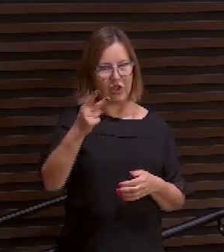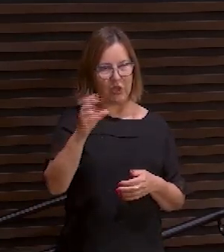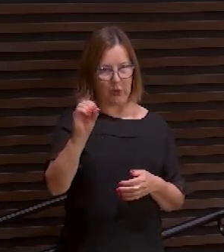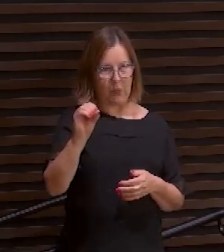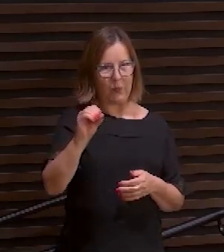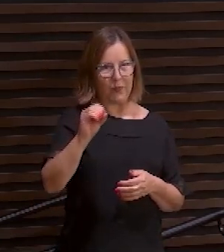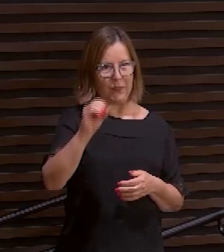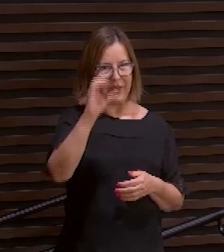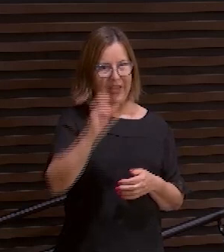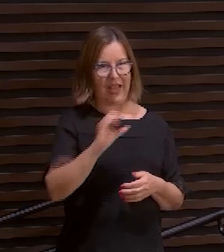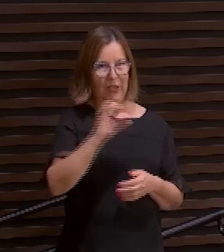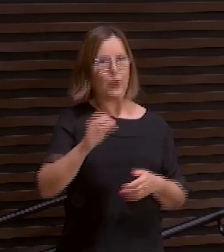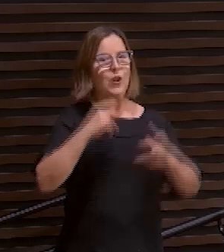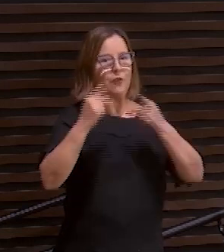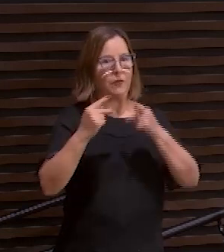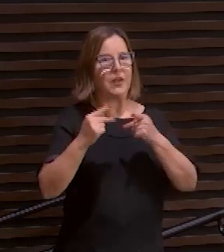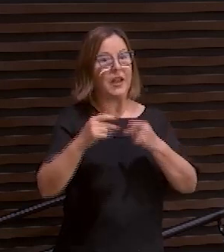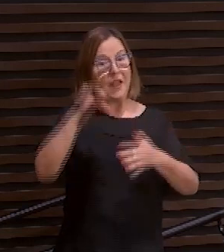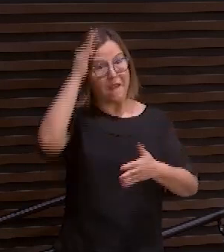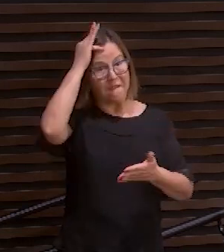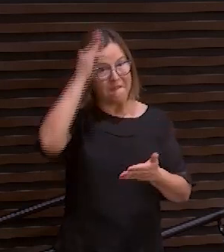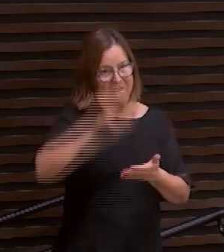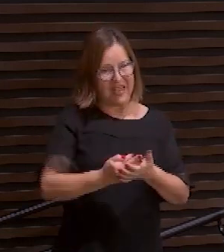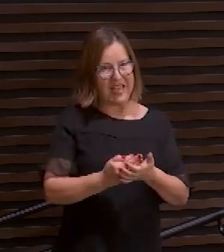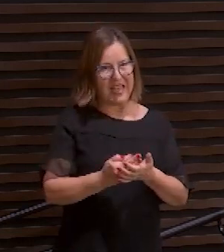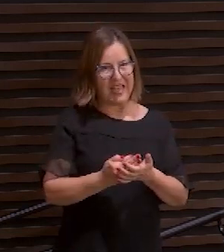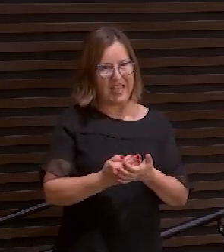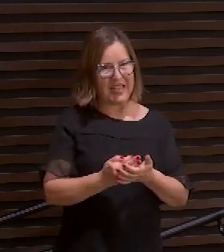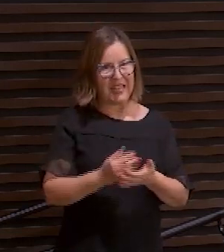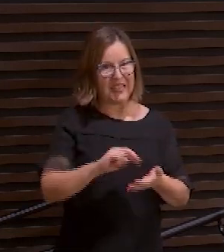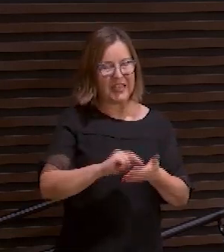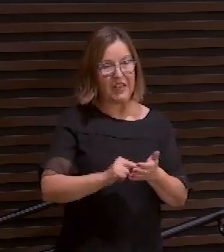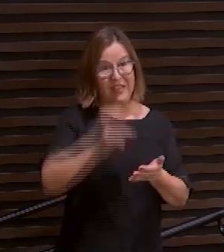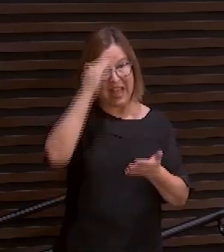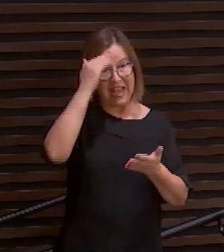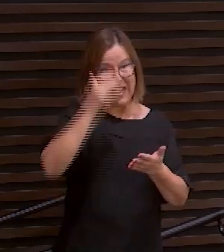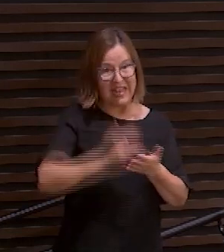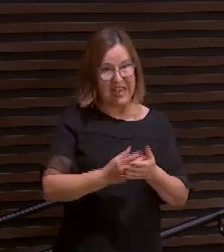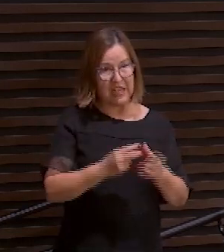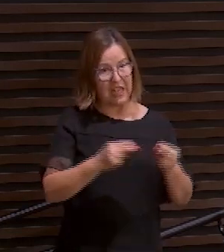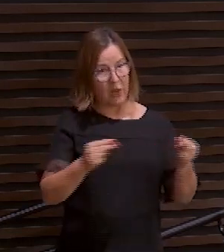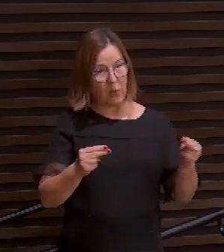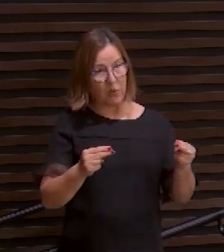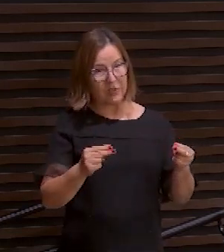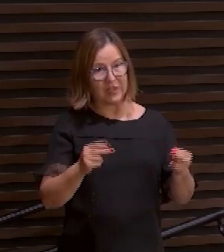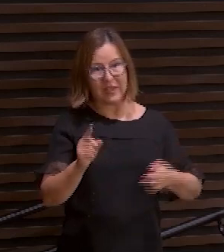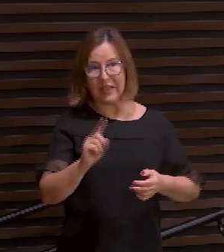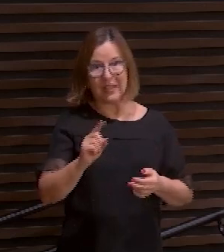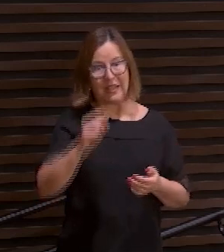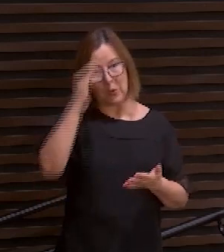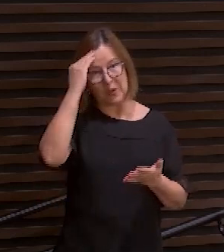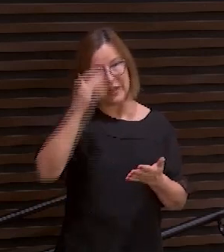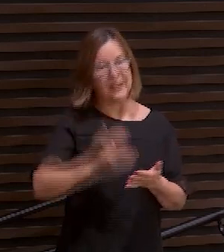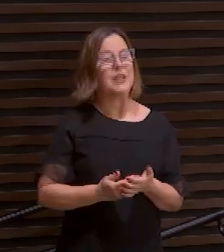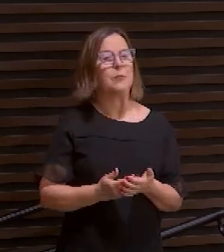que não vemos. E a recompensa dessa fé é ver aquilo que cremos.